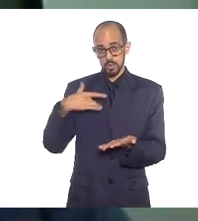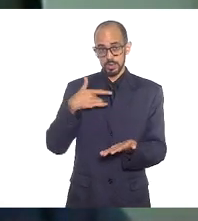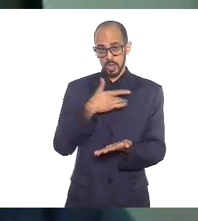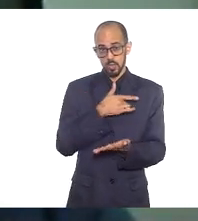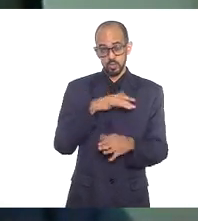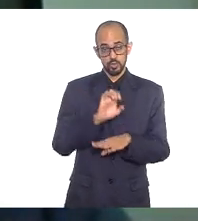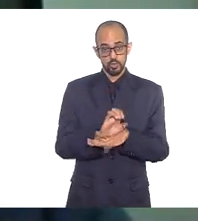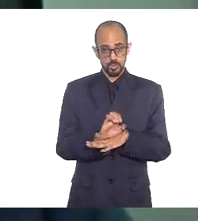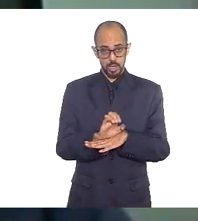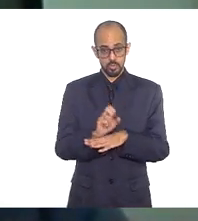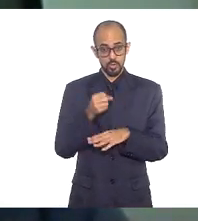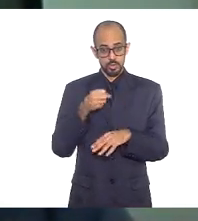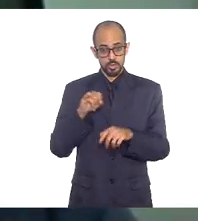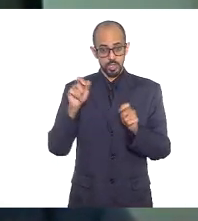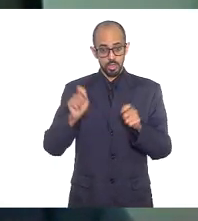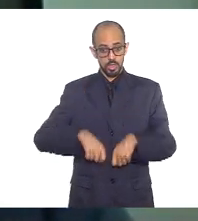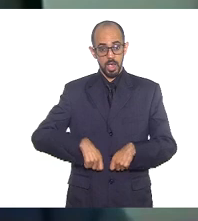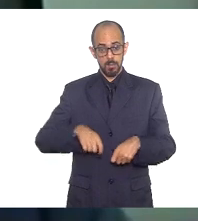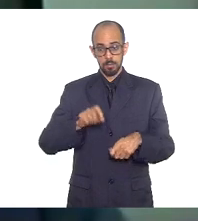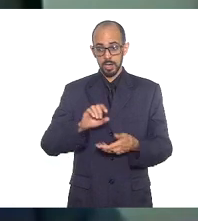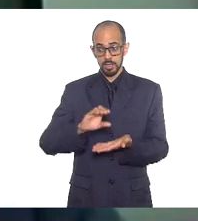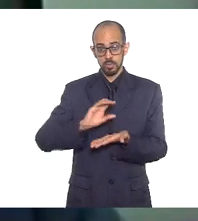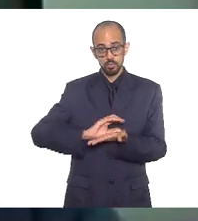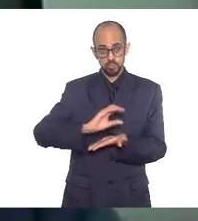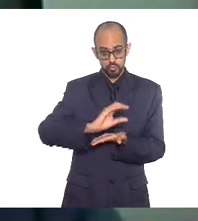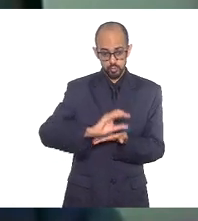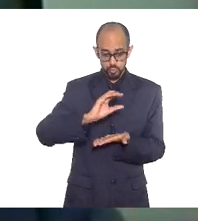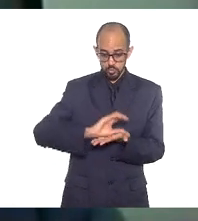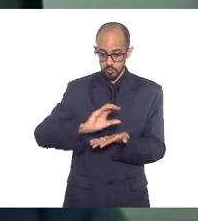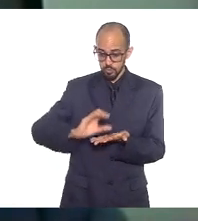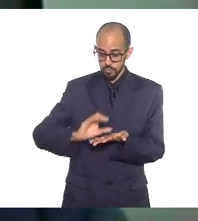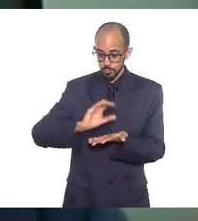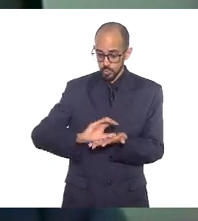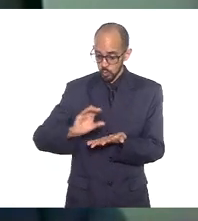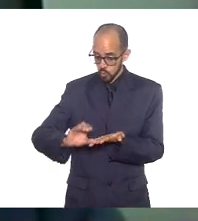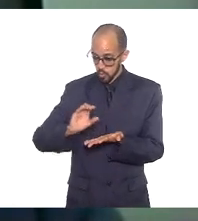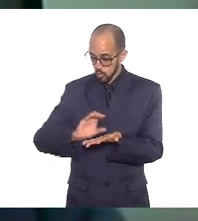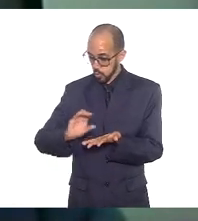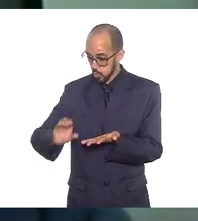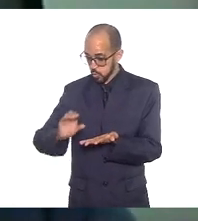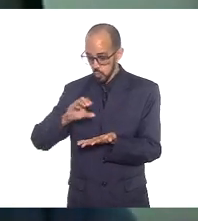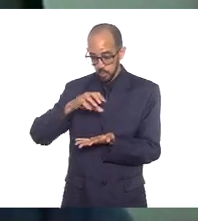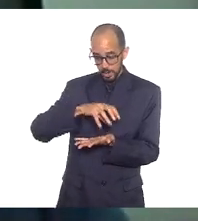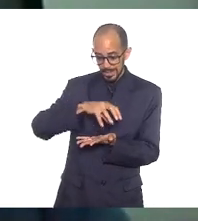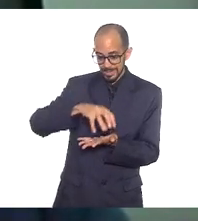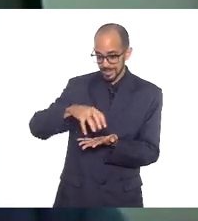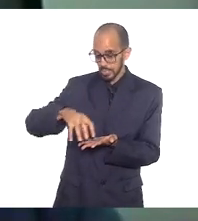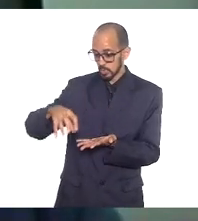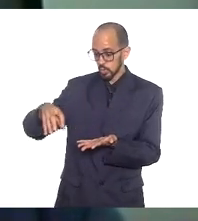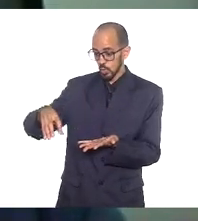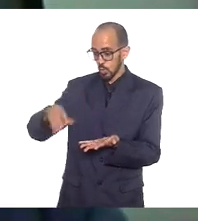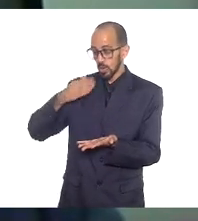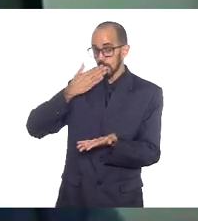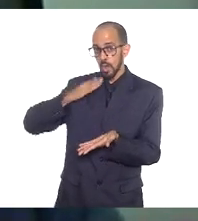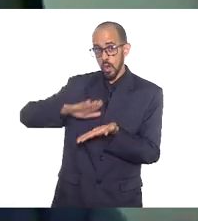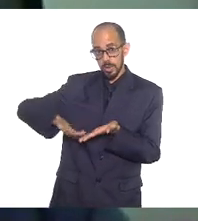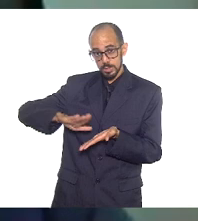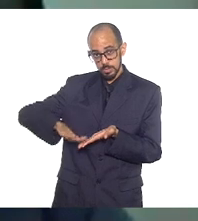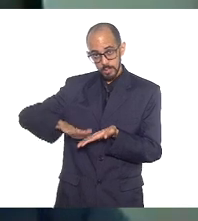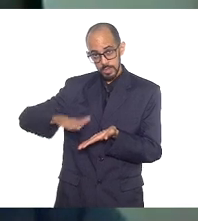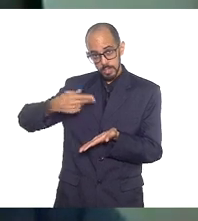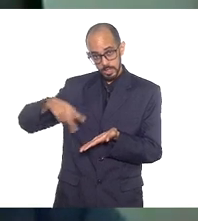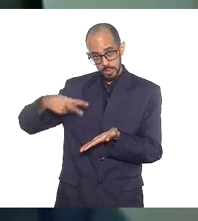nós pudéssemos saber o quanto está sendo investido em cada unidade, qual o seu custo e o que é preciso